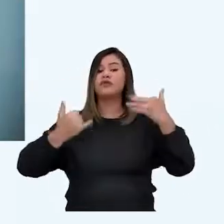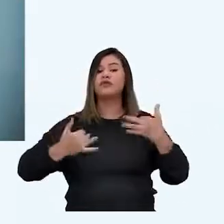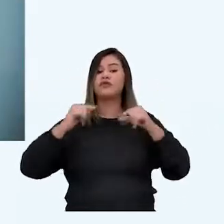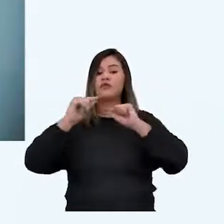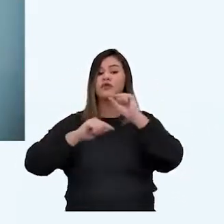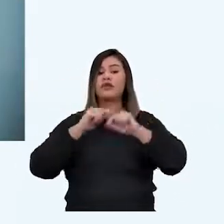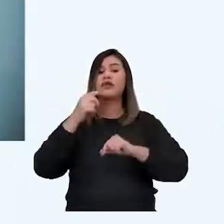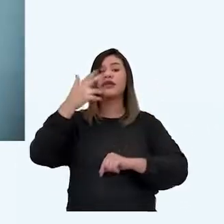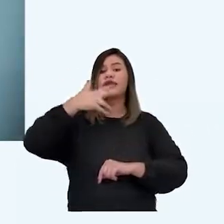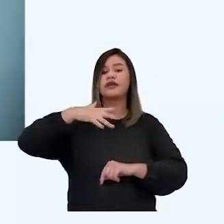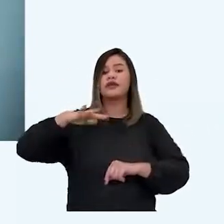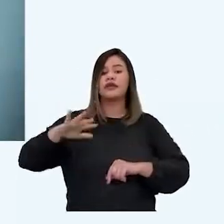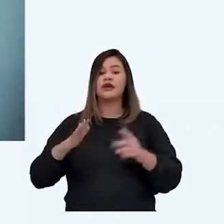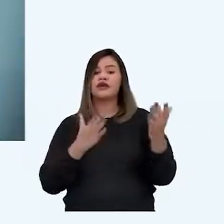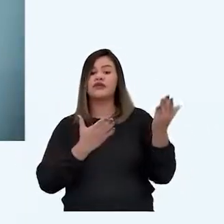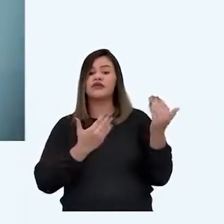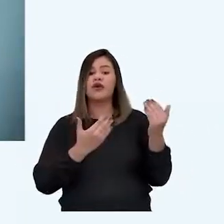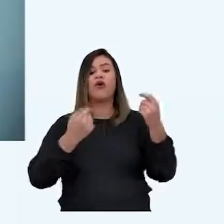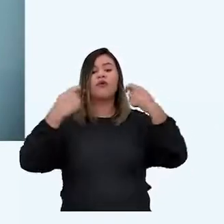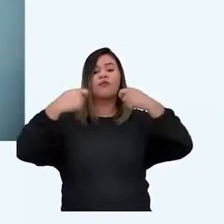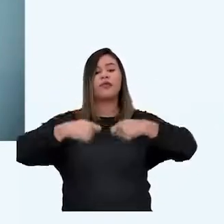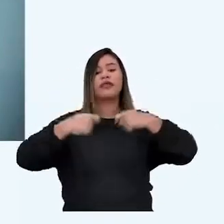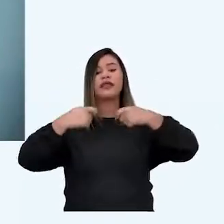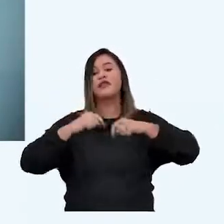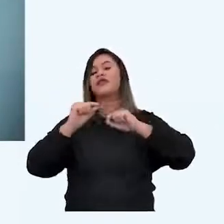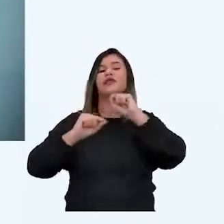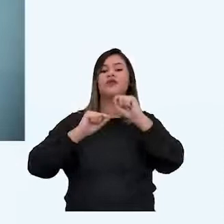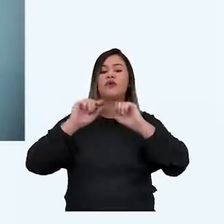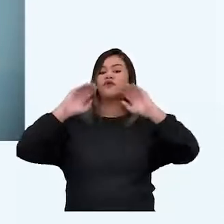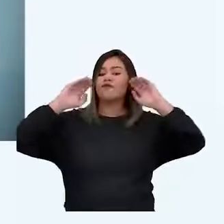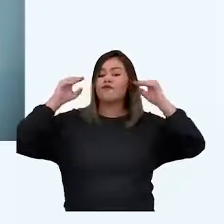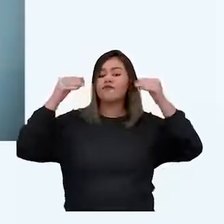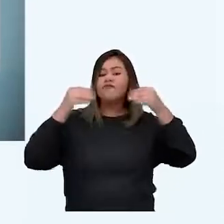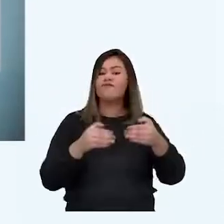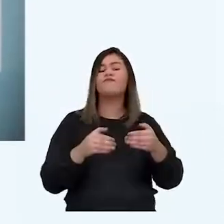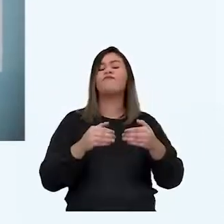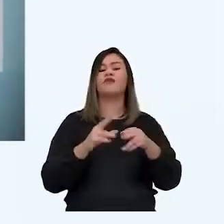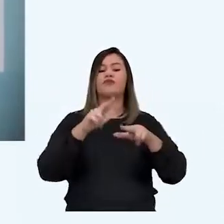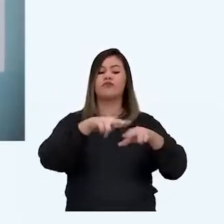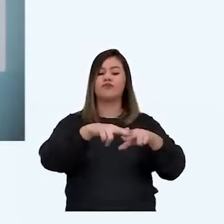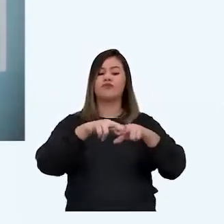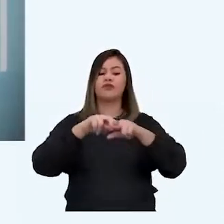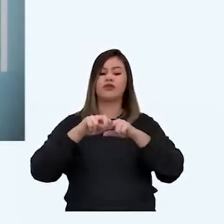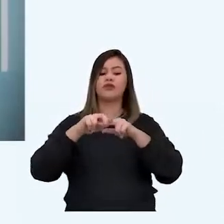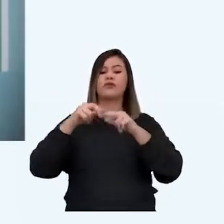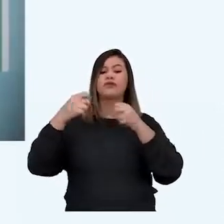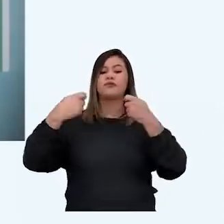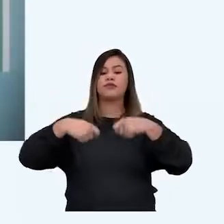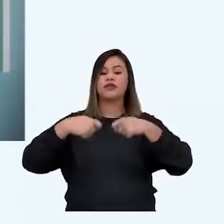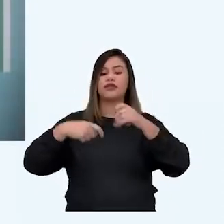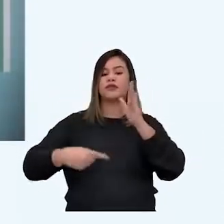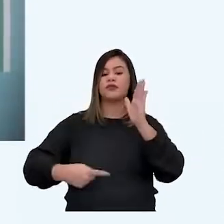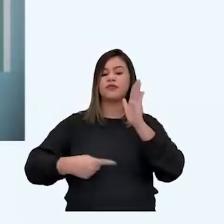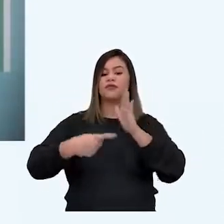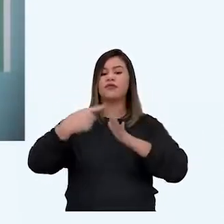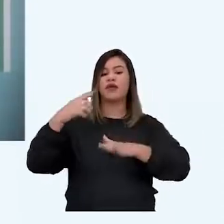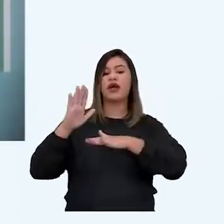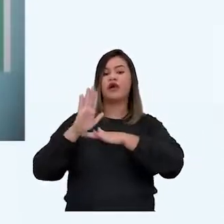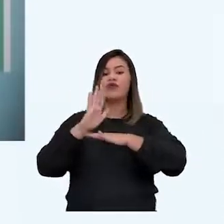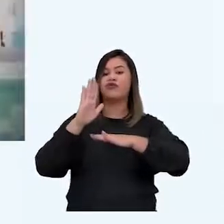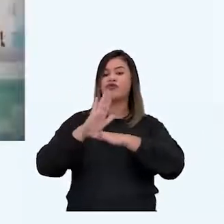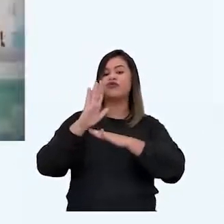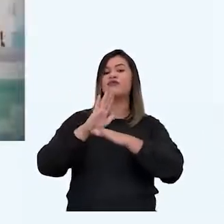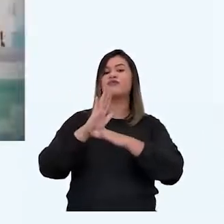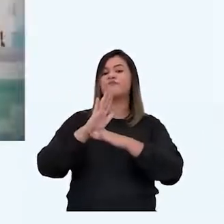as crianças e adolescentes têm prioridade absoluta e, por isso, devem ser os primeiros a receber socorro e